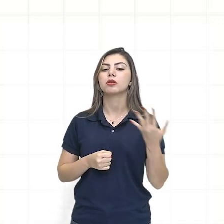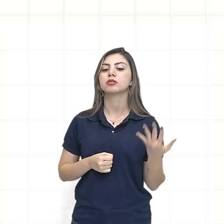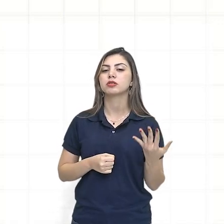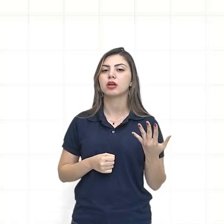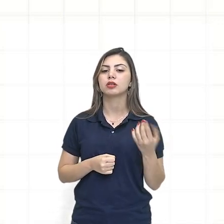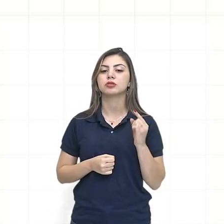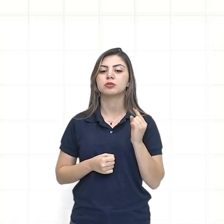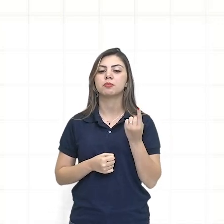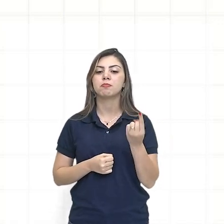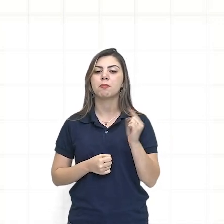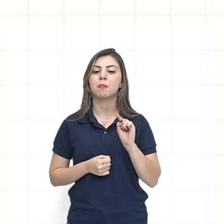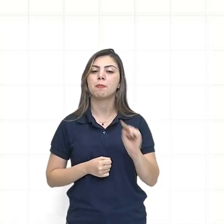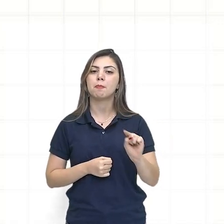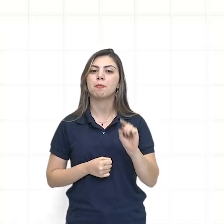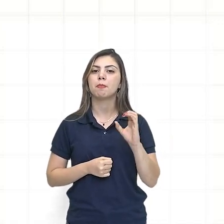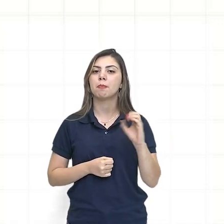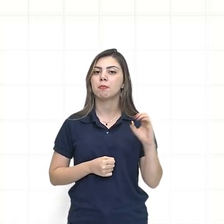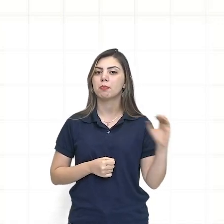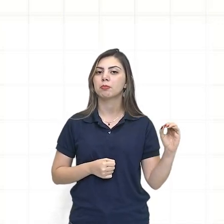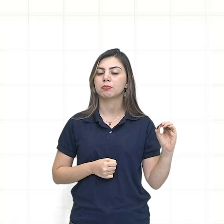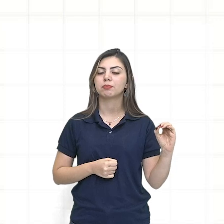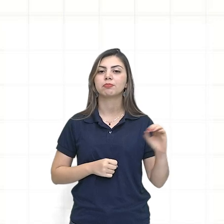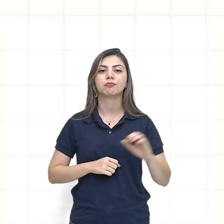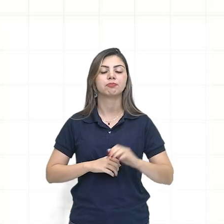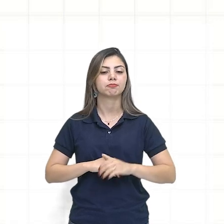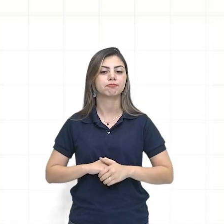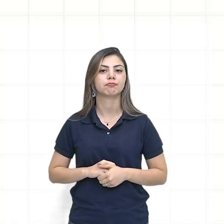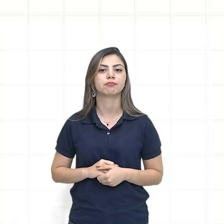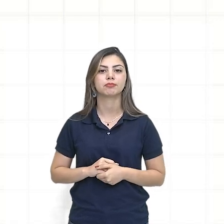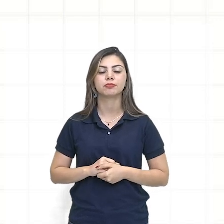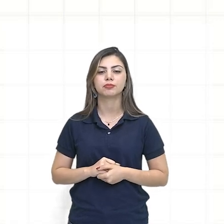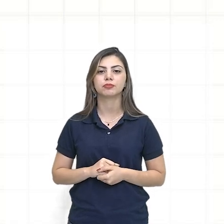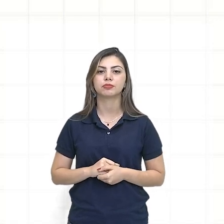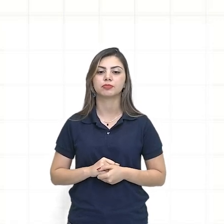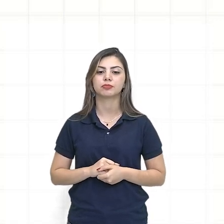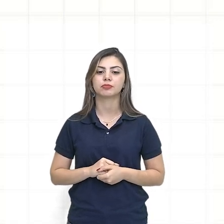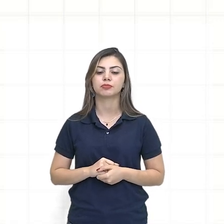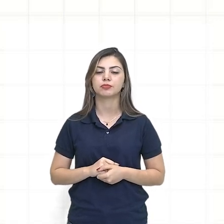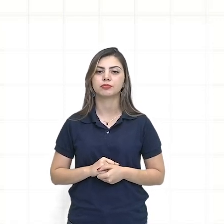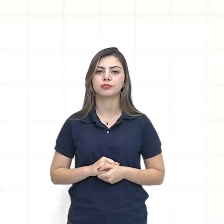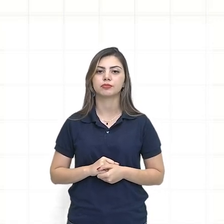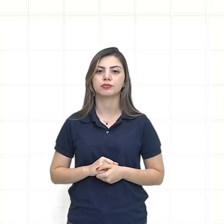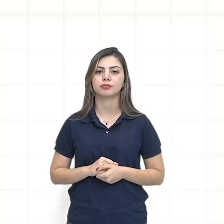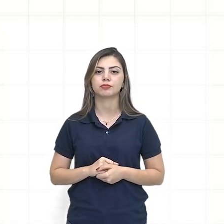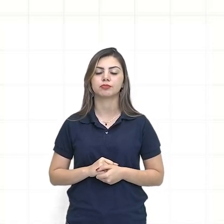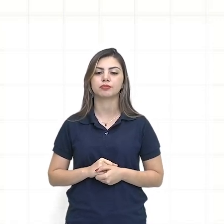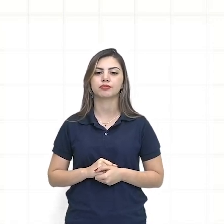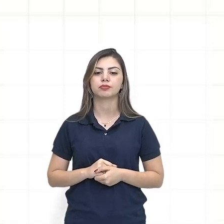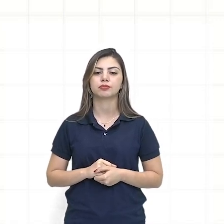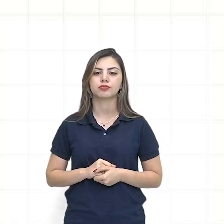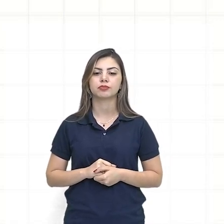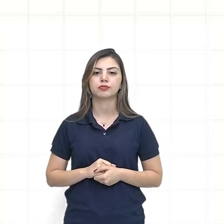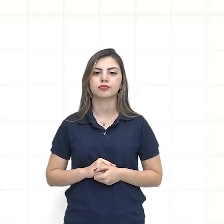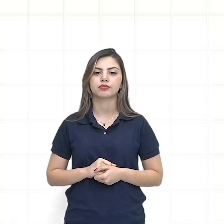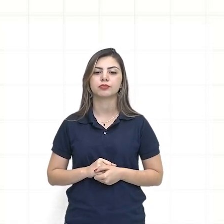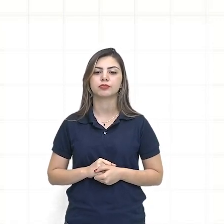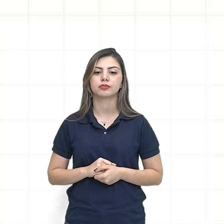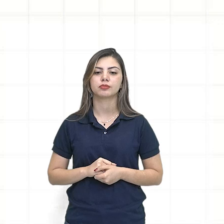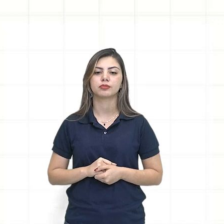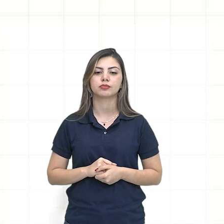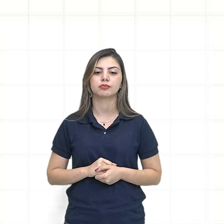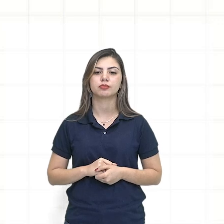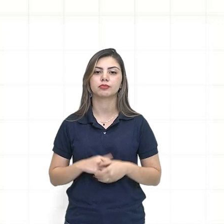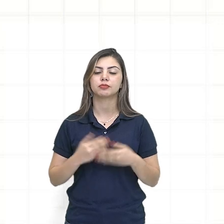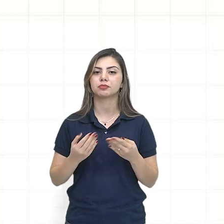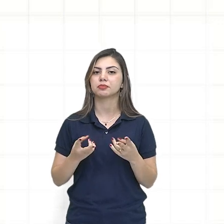Uma flor de lótus tem um valor, né, de 1000 unidades,